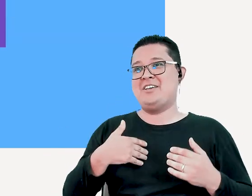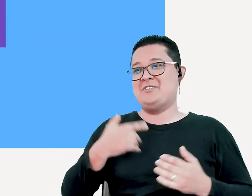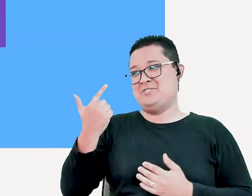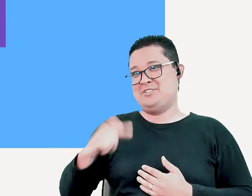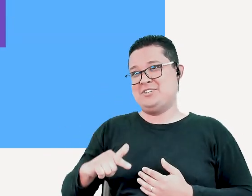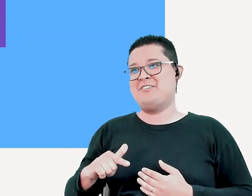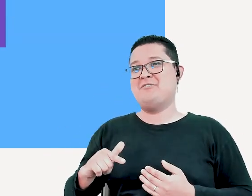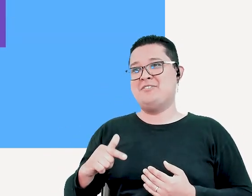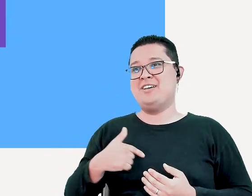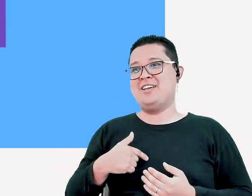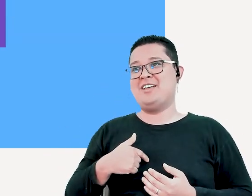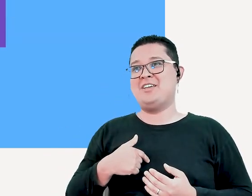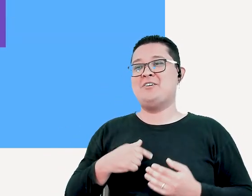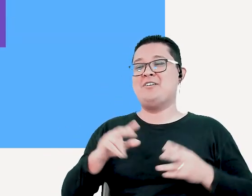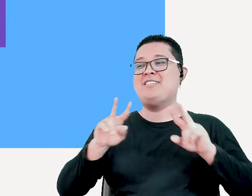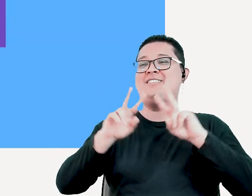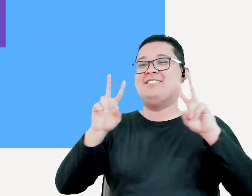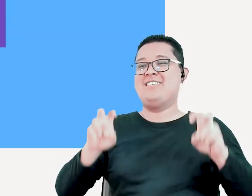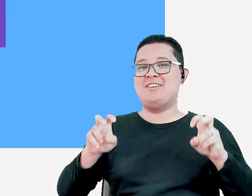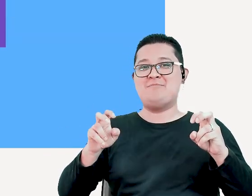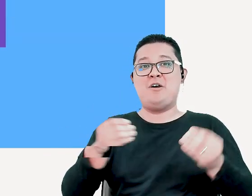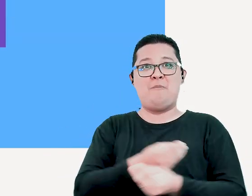o Content Shops aí para todo mundo.